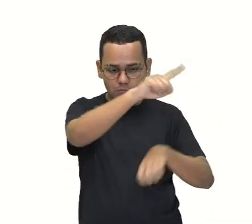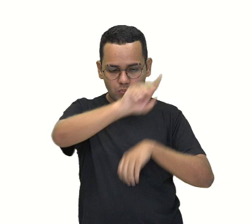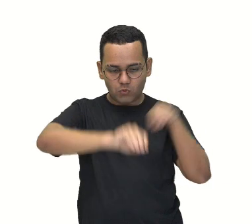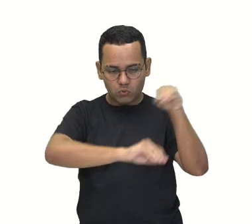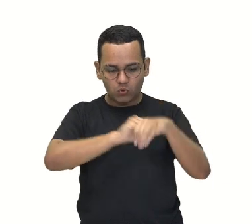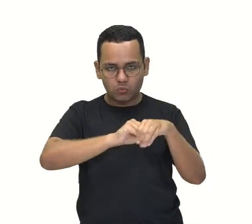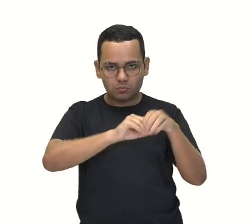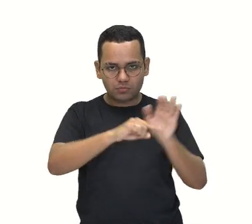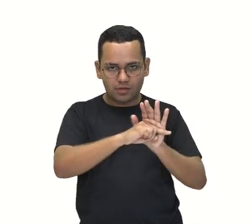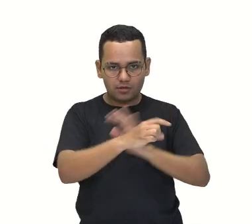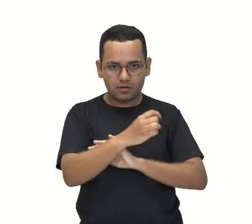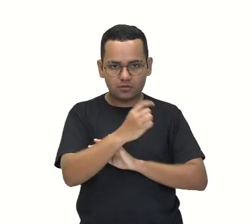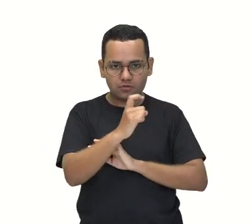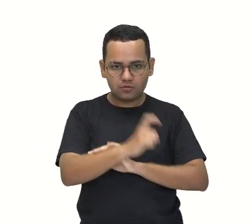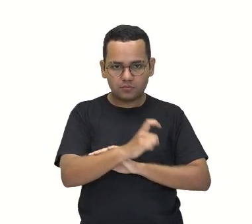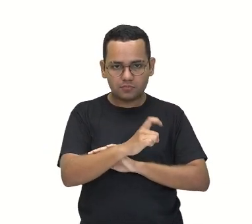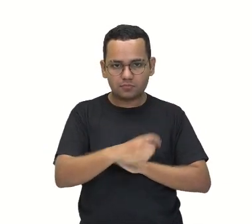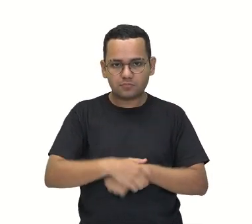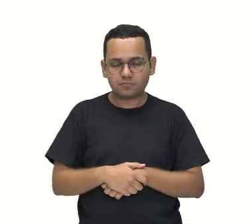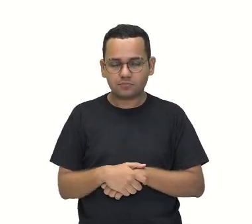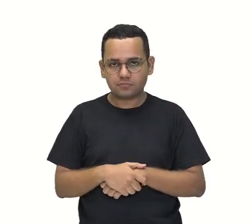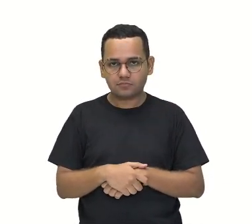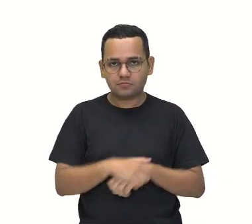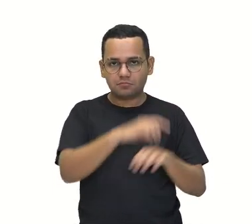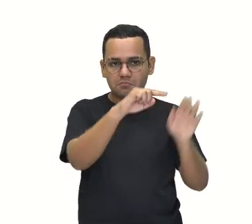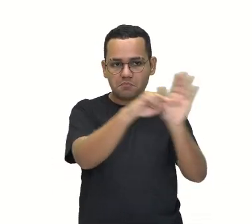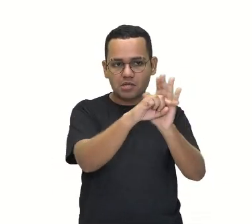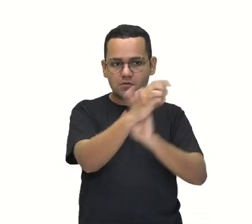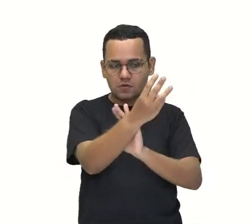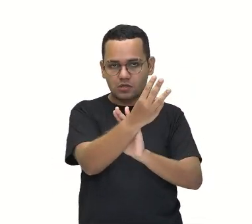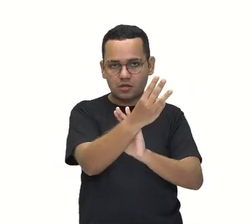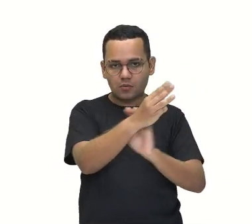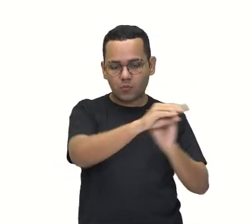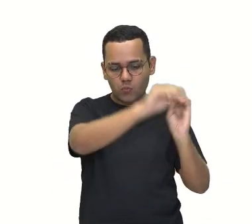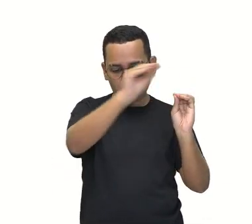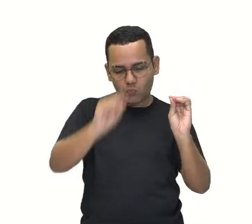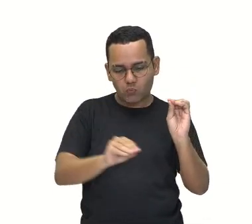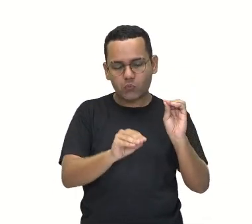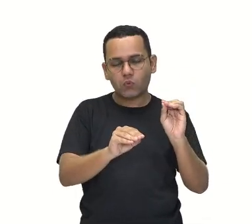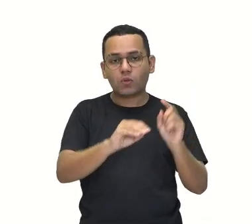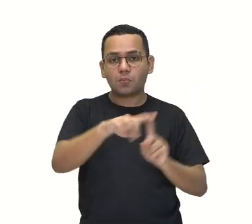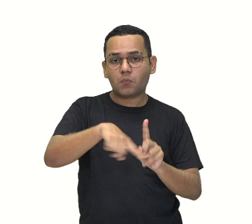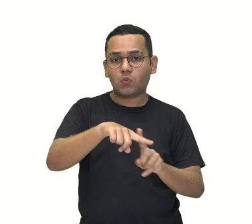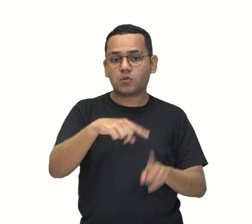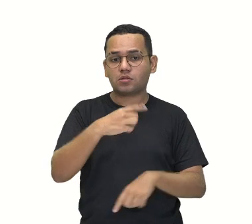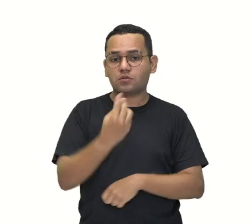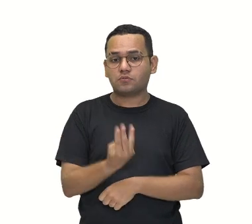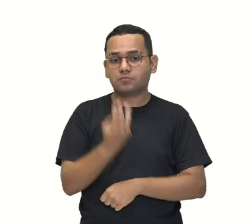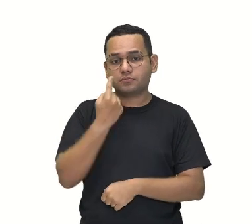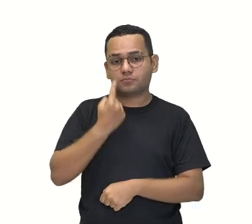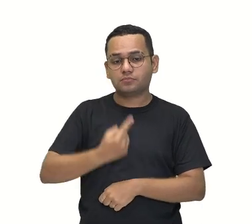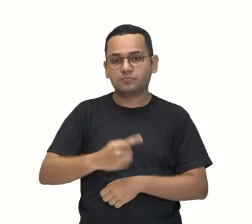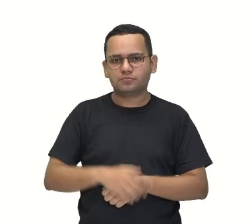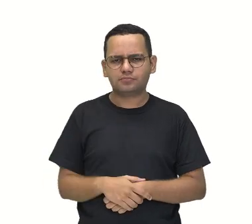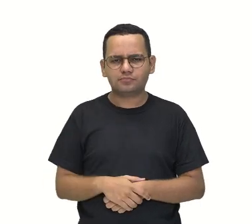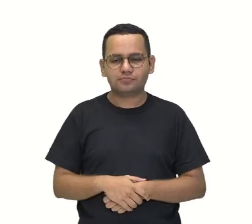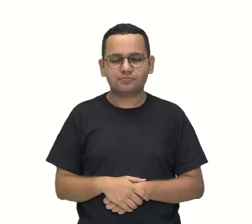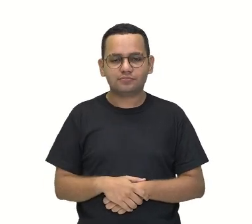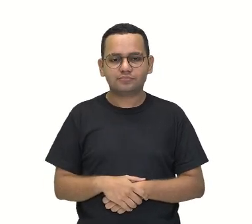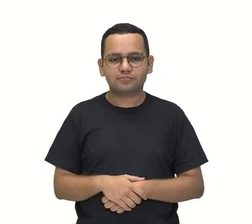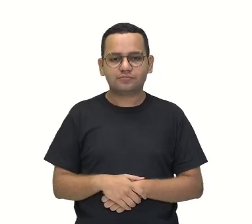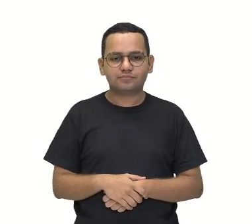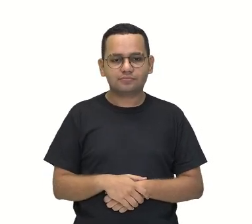ele vai estar negativo. E o menos 3, quando passa para o outro lado, ele vai positivo. Ó. Então tá aqui,